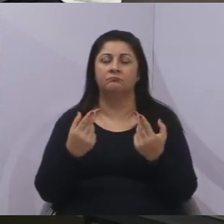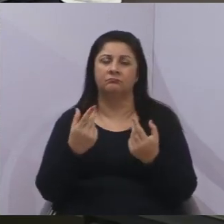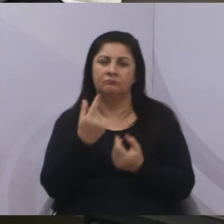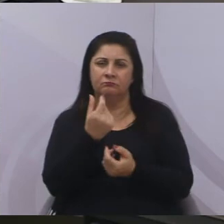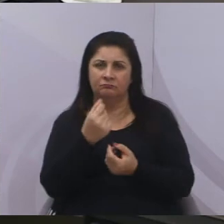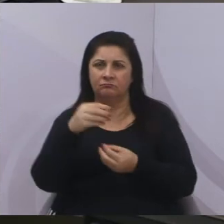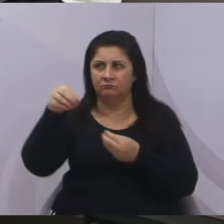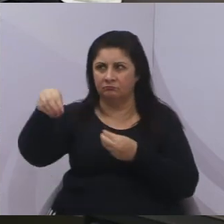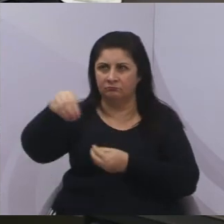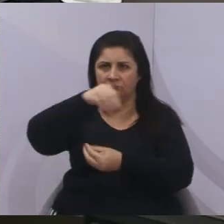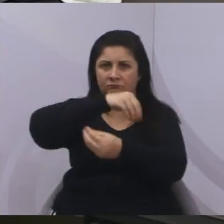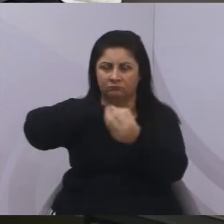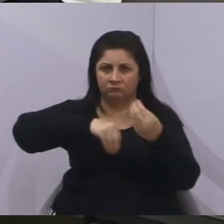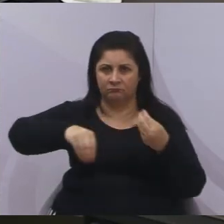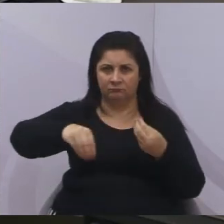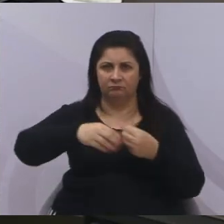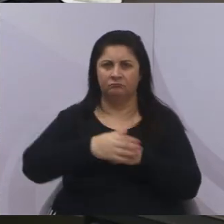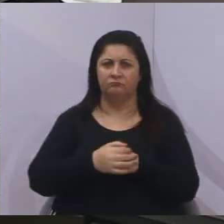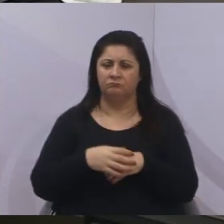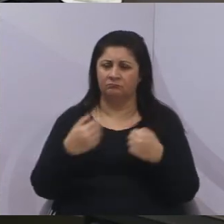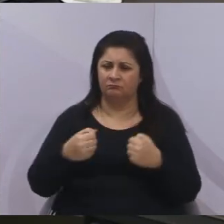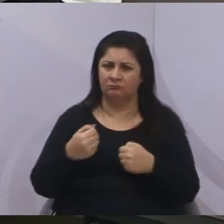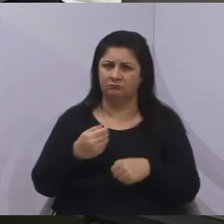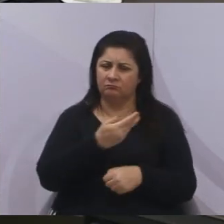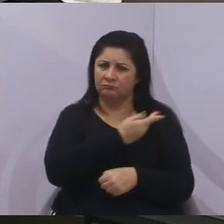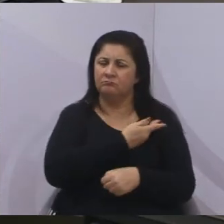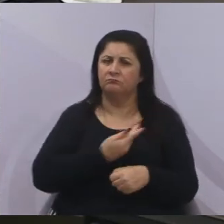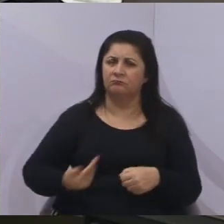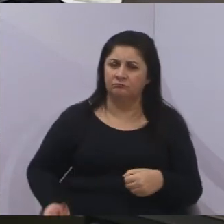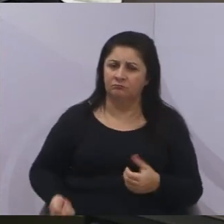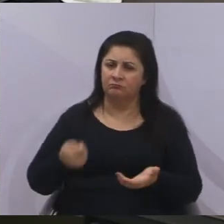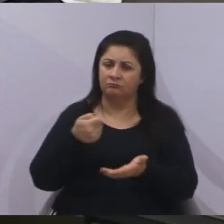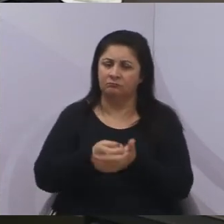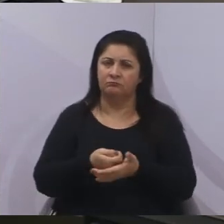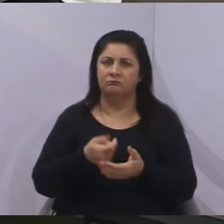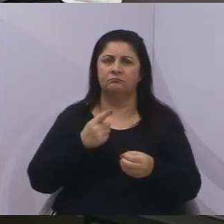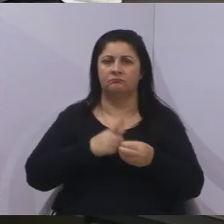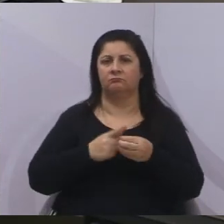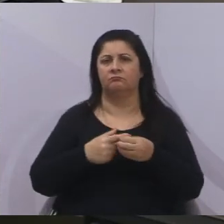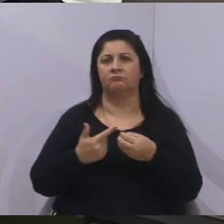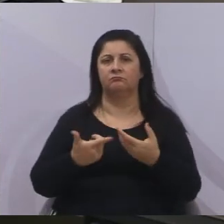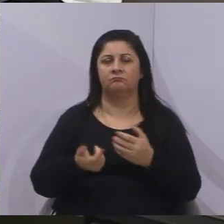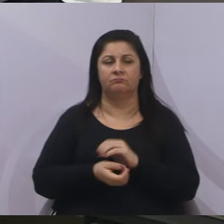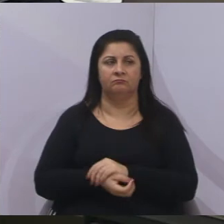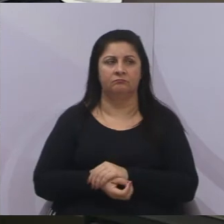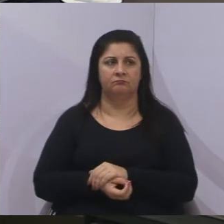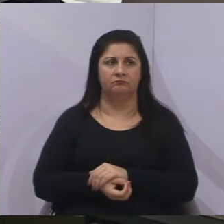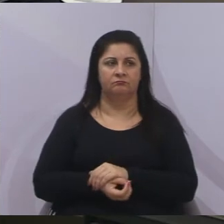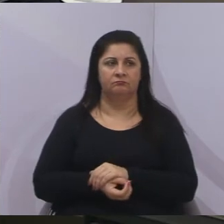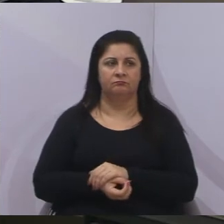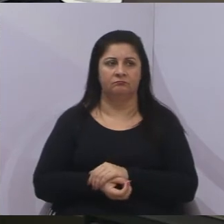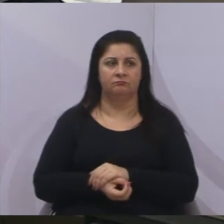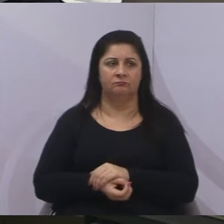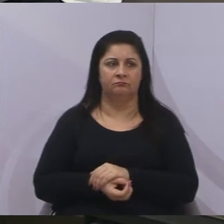o município tem que ser ressarcido de alguma forma. De alguma forma tem que ser ressarcido.